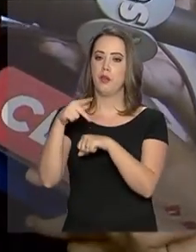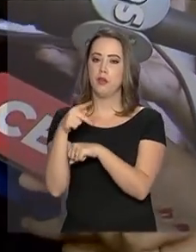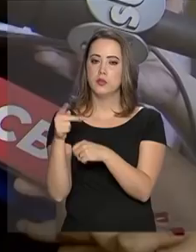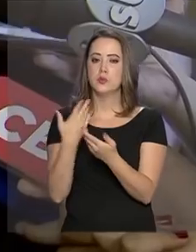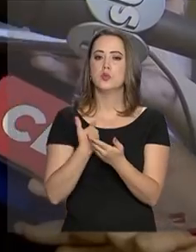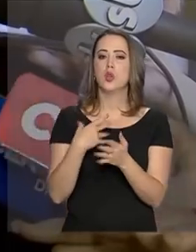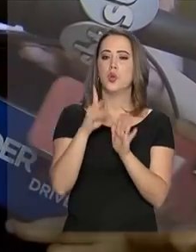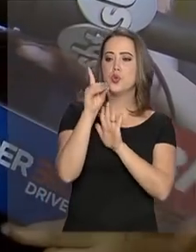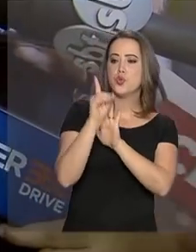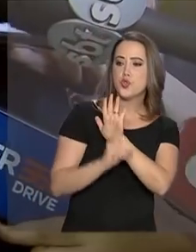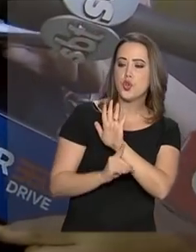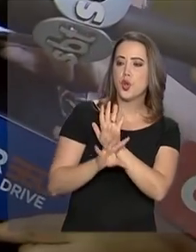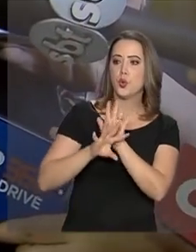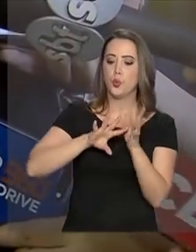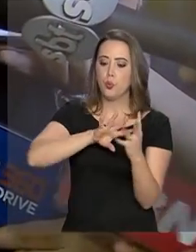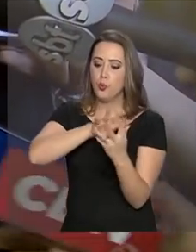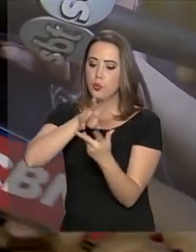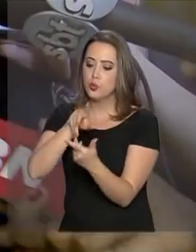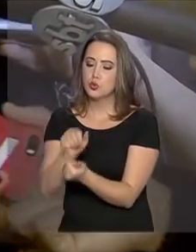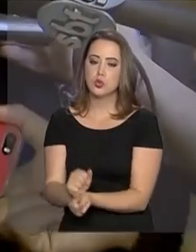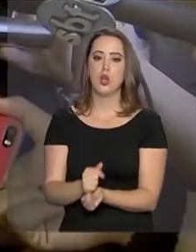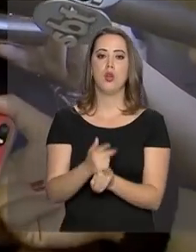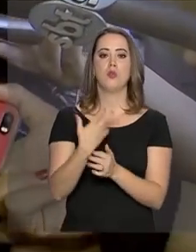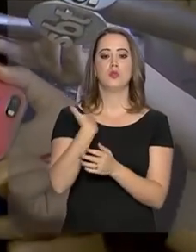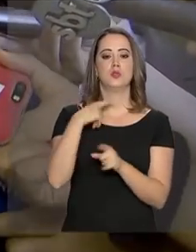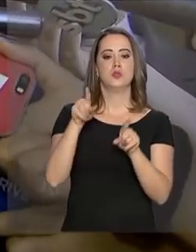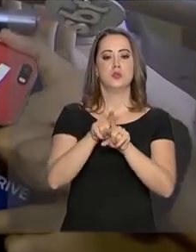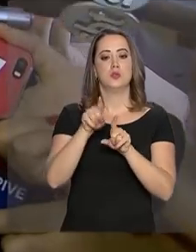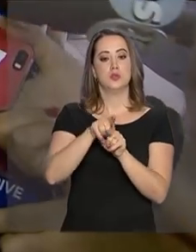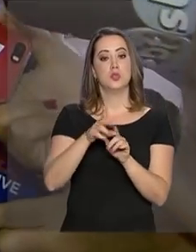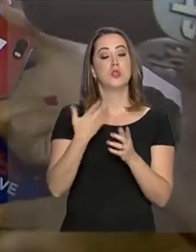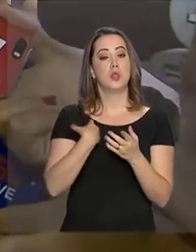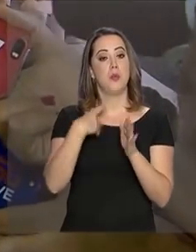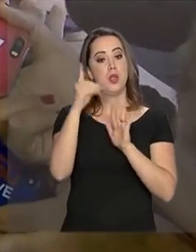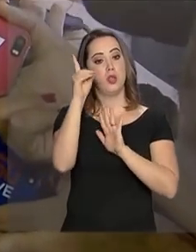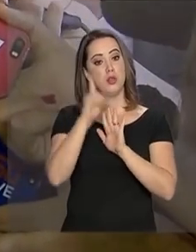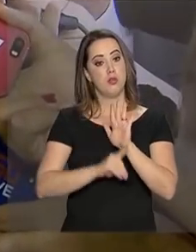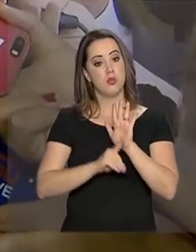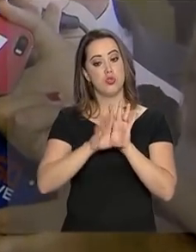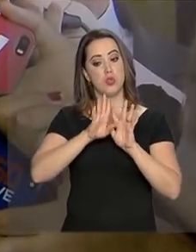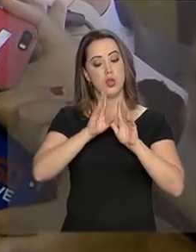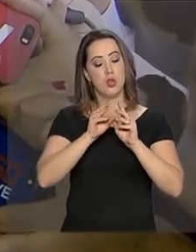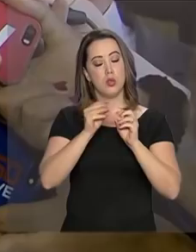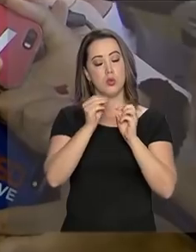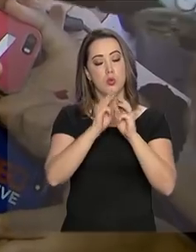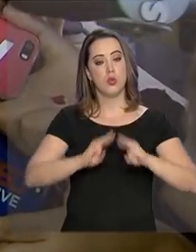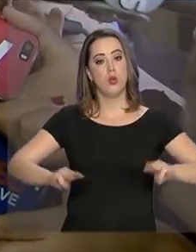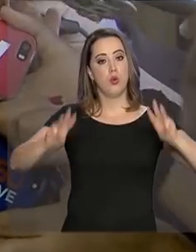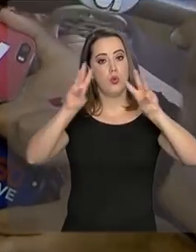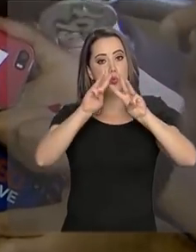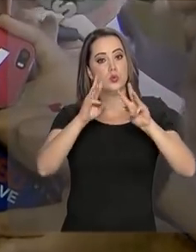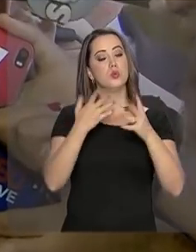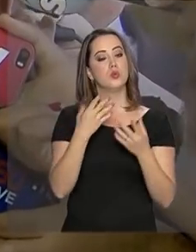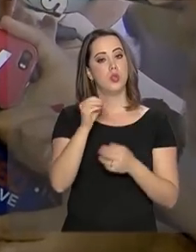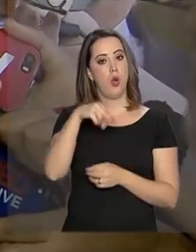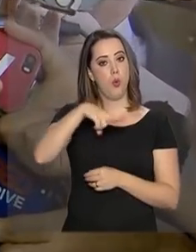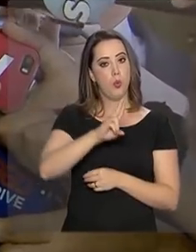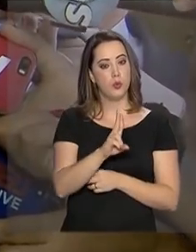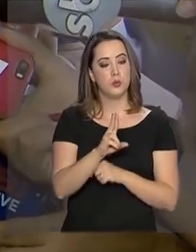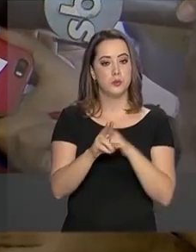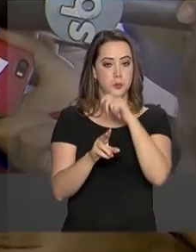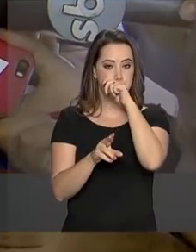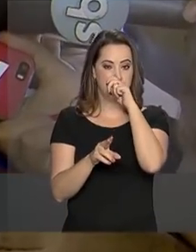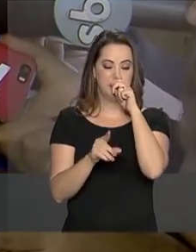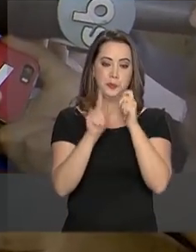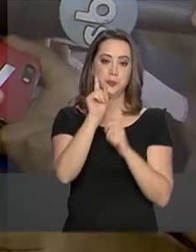no direito internacional, baseado na Charta das Nações Unidas, porque temos também uma cooperação nas Nações Unidas.